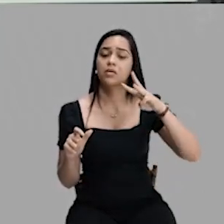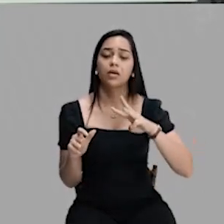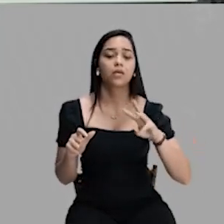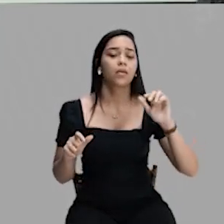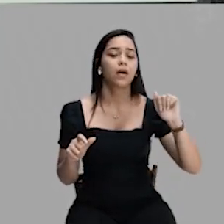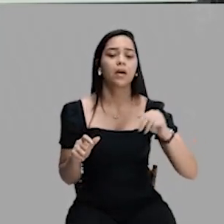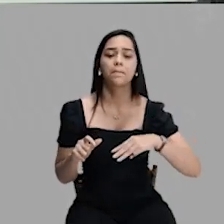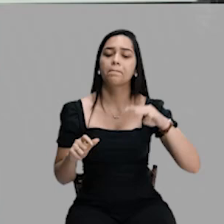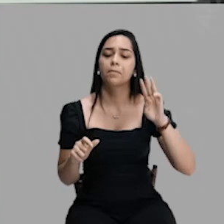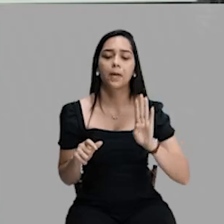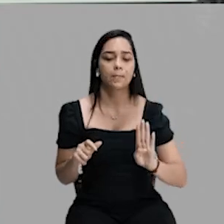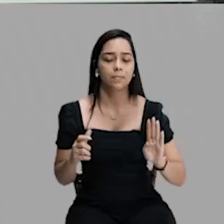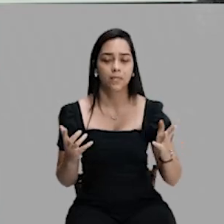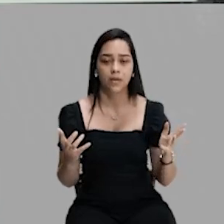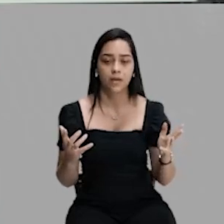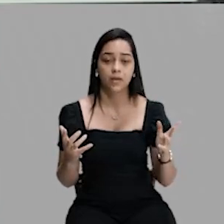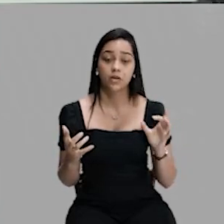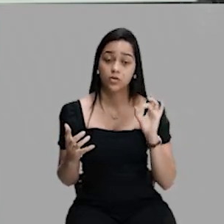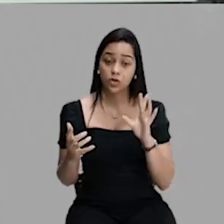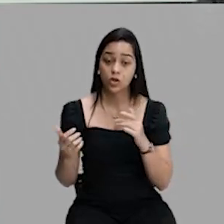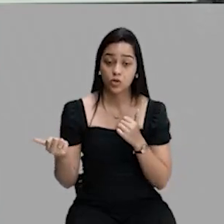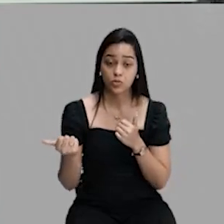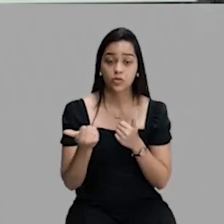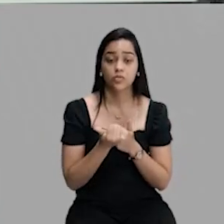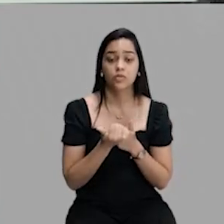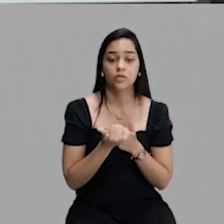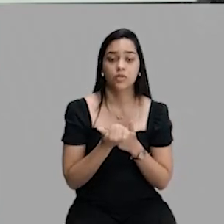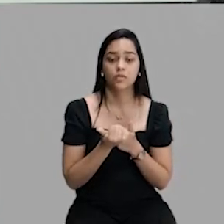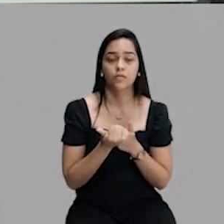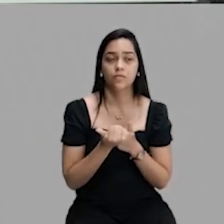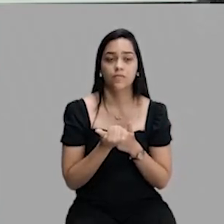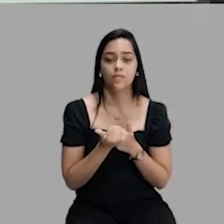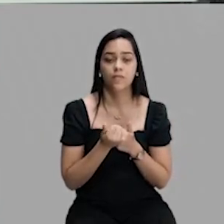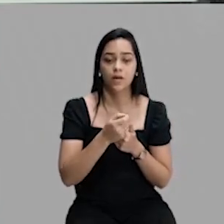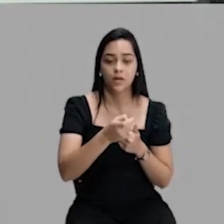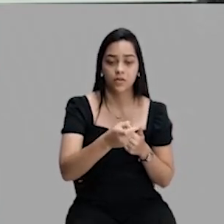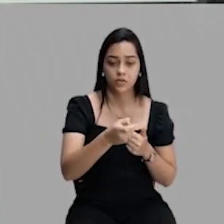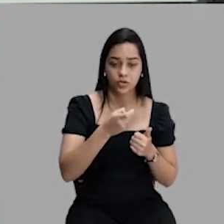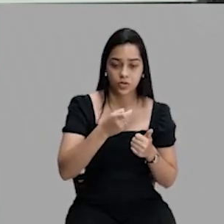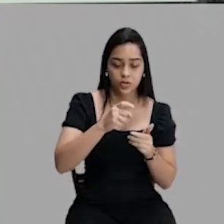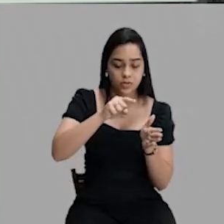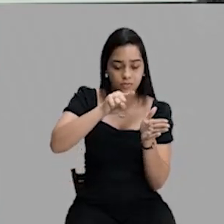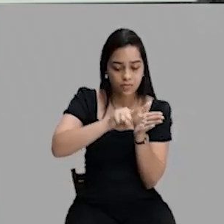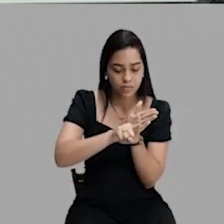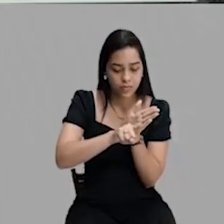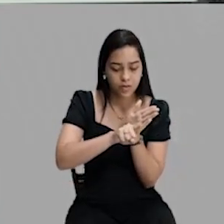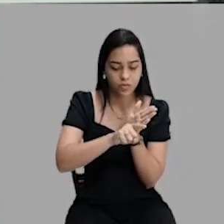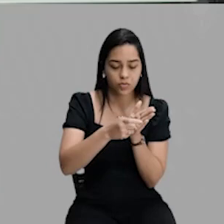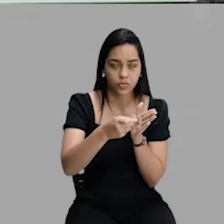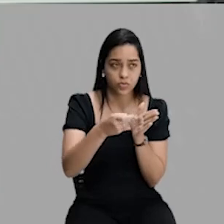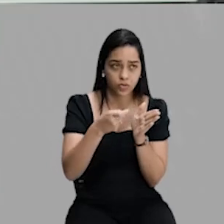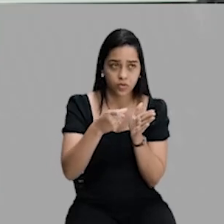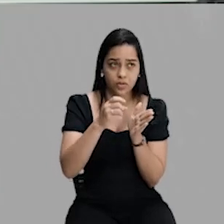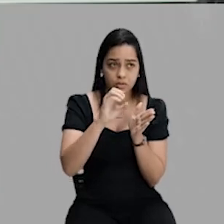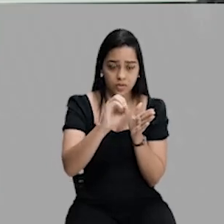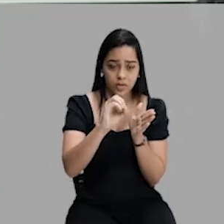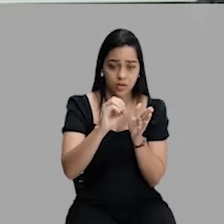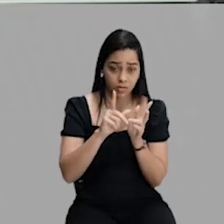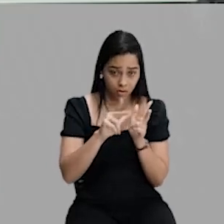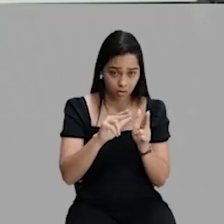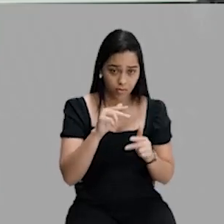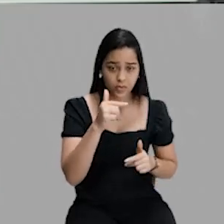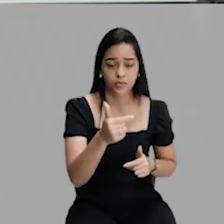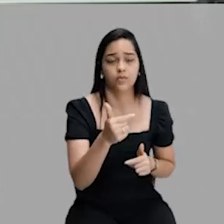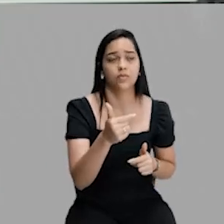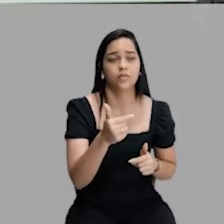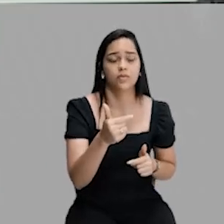e já sei quem é um b. Tá? Basta eu substituir. Vai ficar agora x menos o x0 é